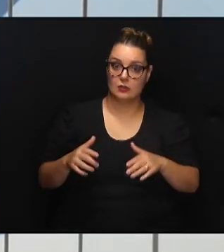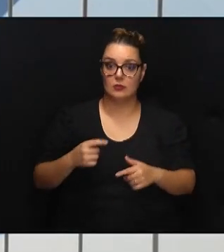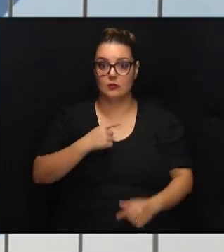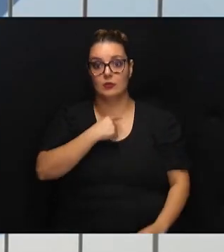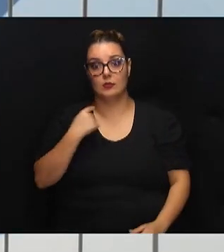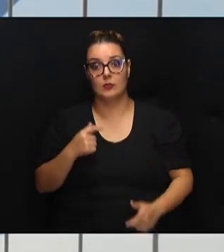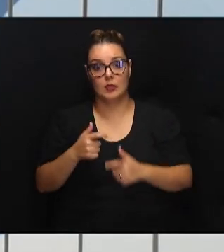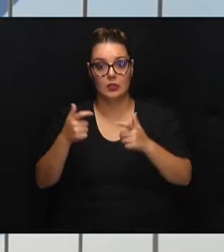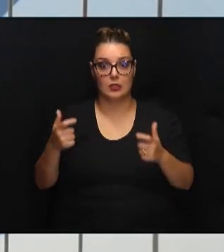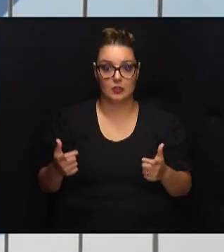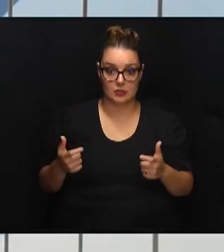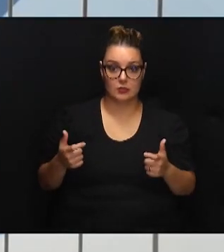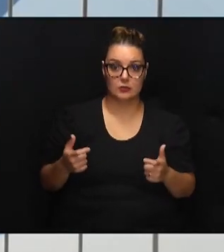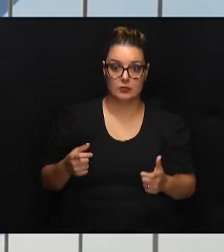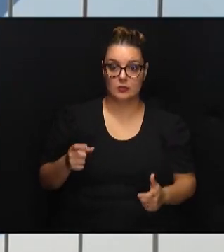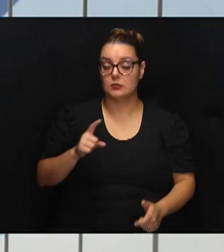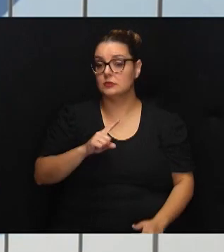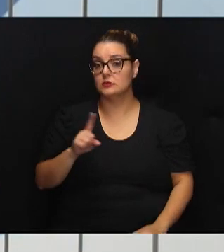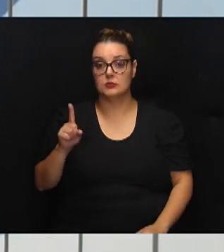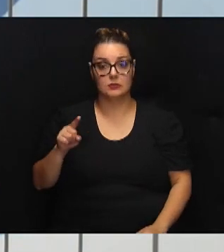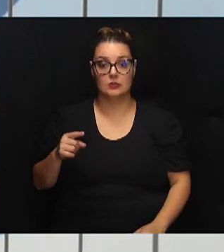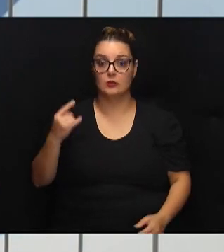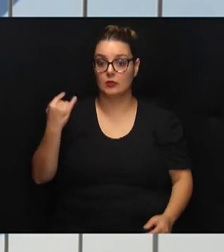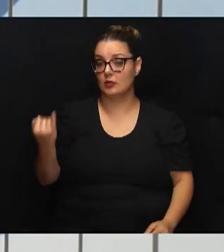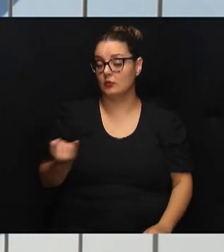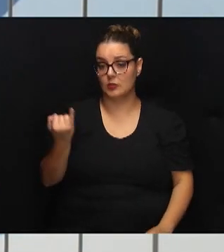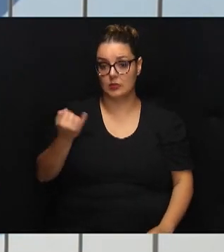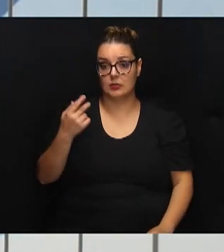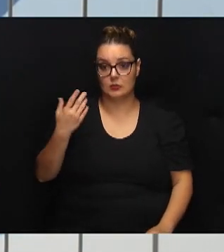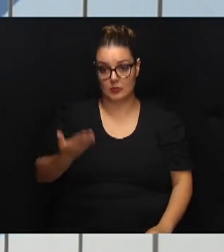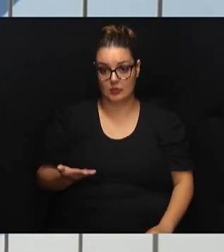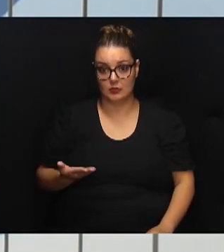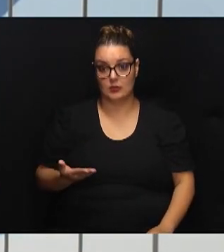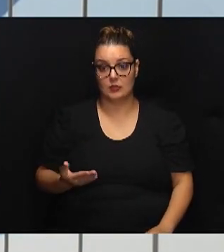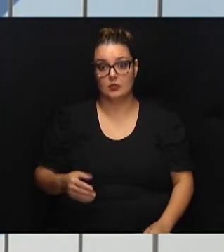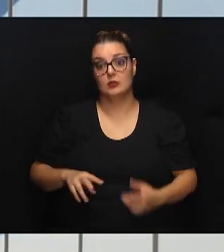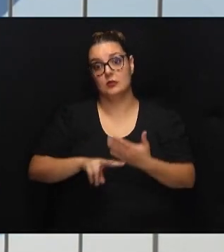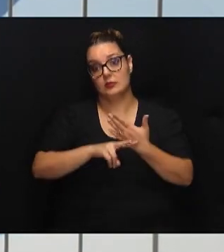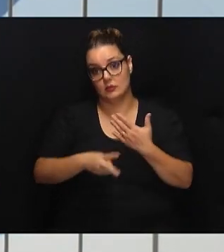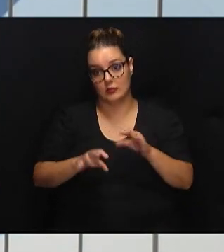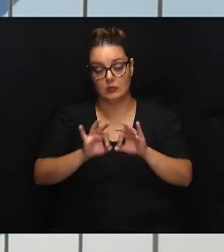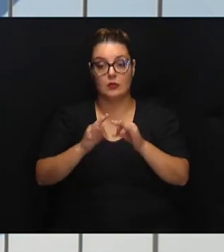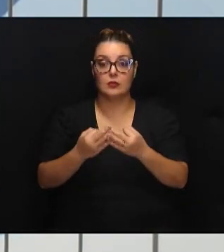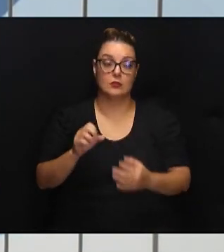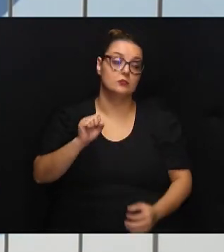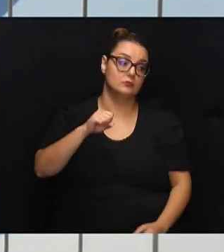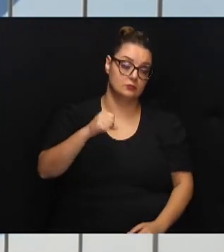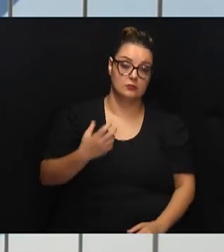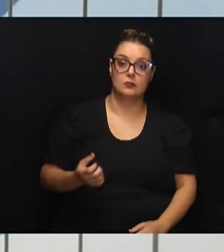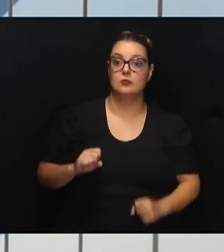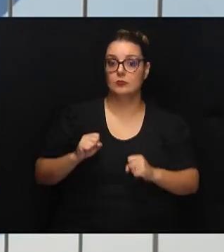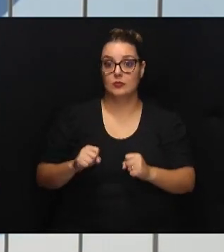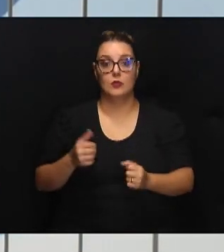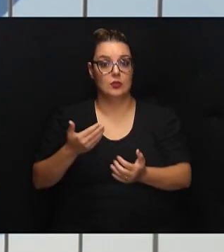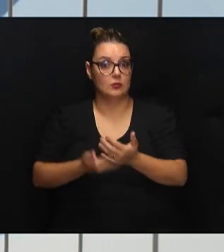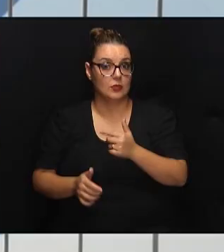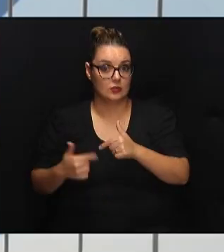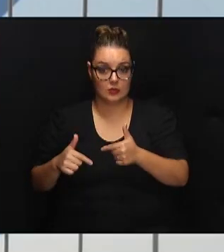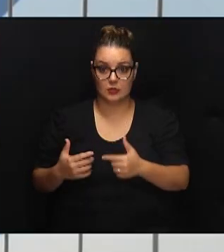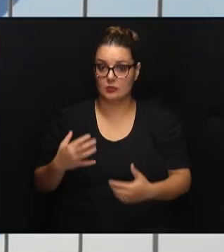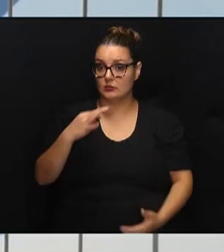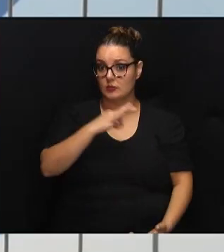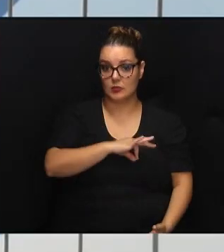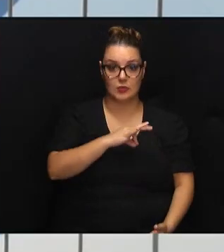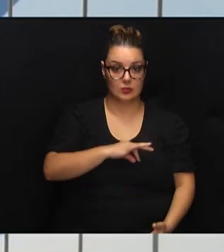longo prazo isso não é interessante nem para você e afeta até a família. Porque eu posso ficar desempregada e não receber